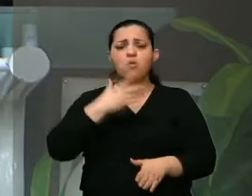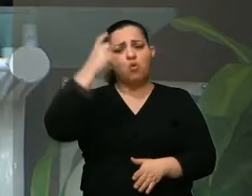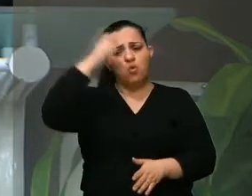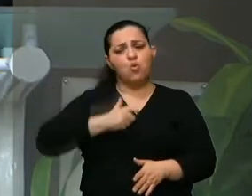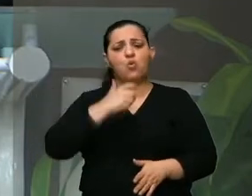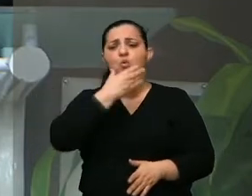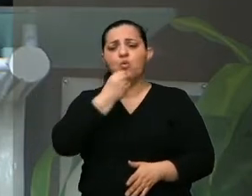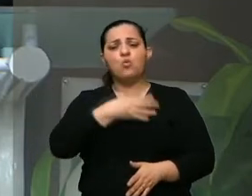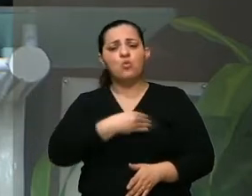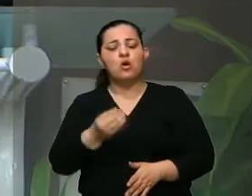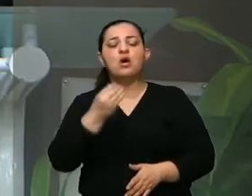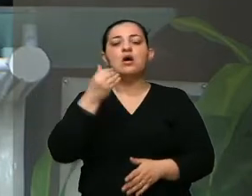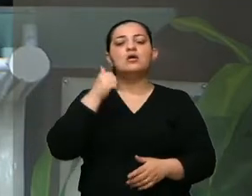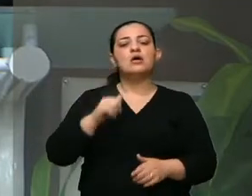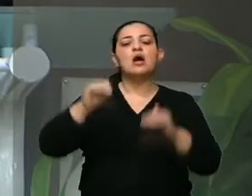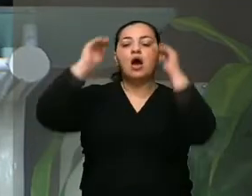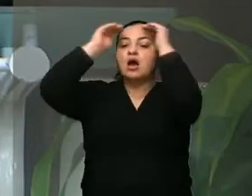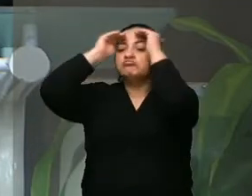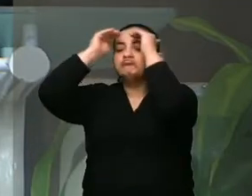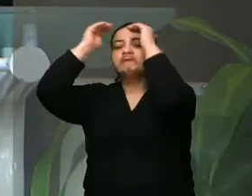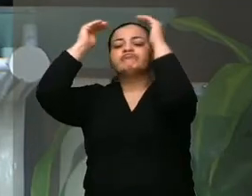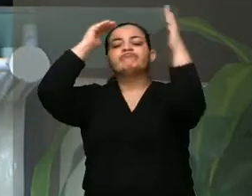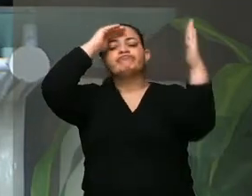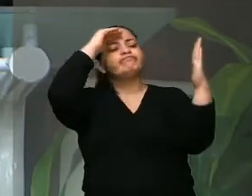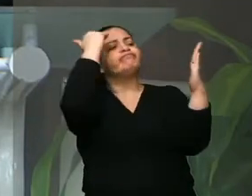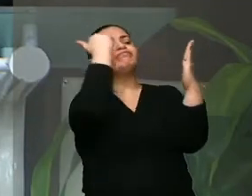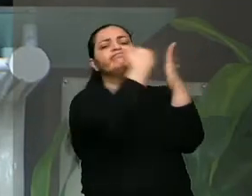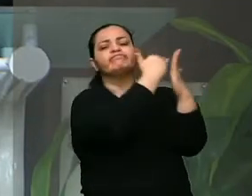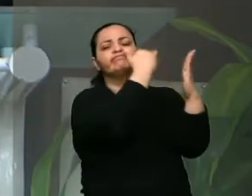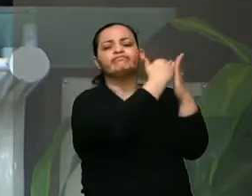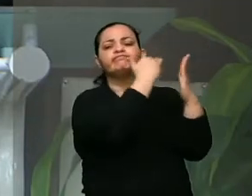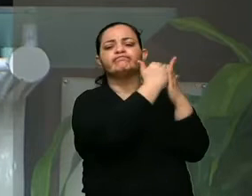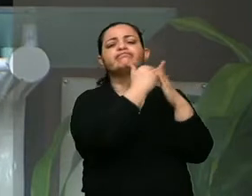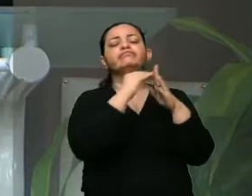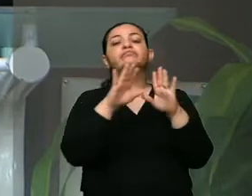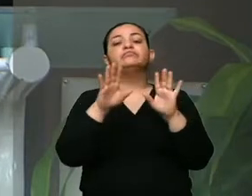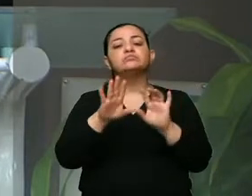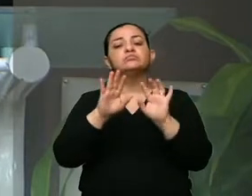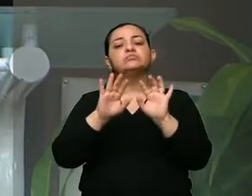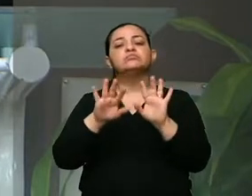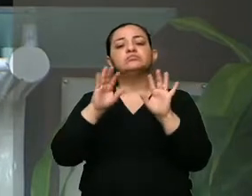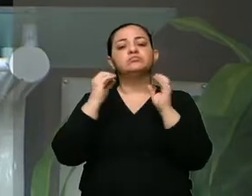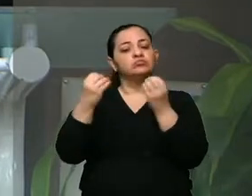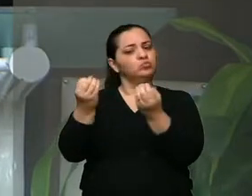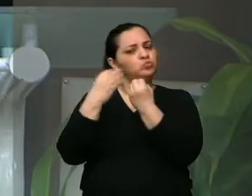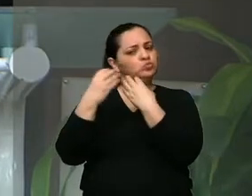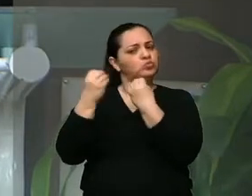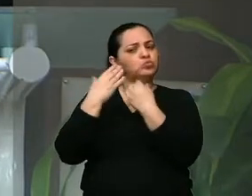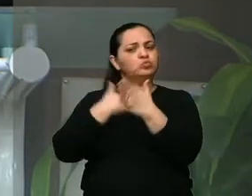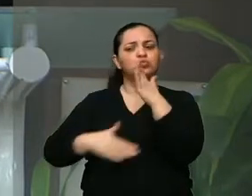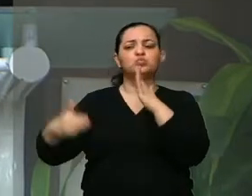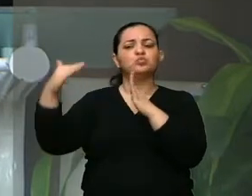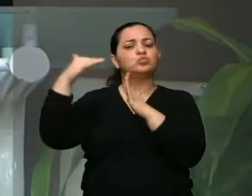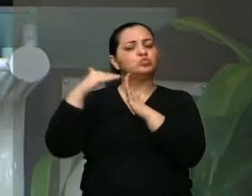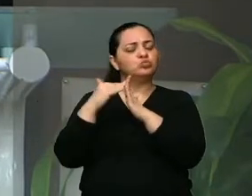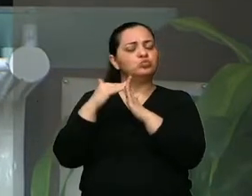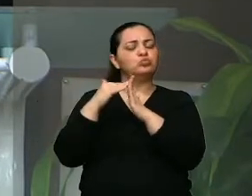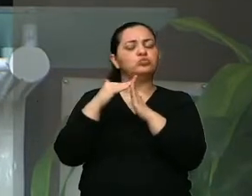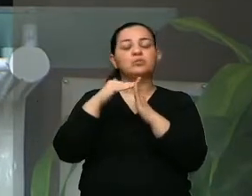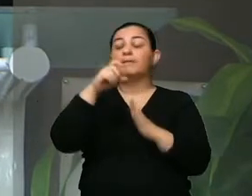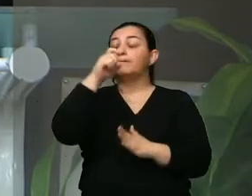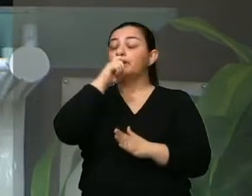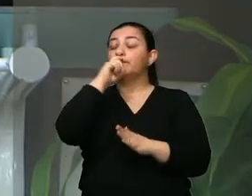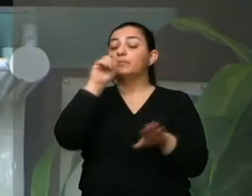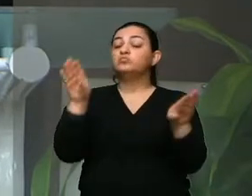filho mediante a obediência que ele tinha para com os ensinamentos e para com seu